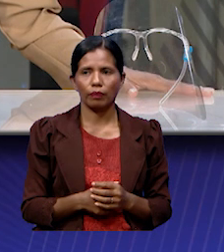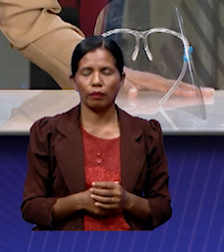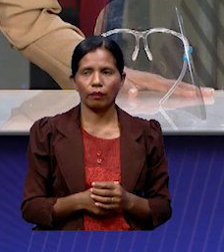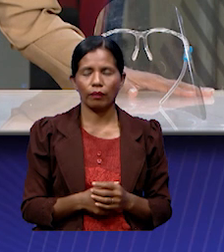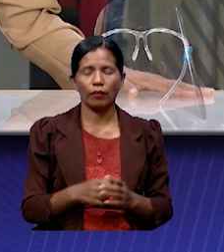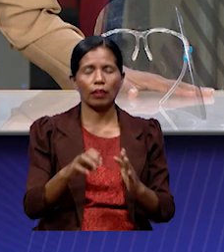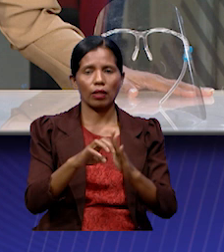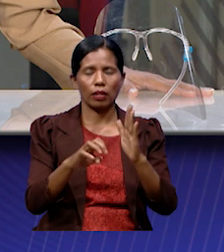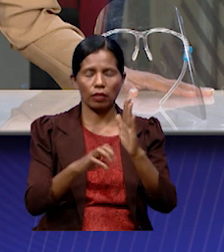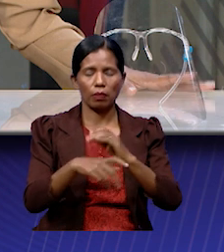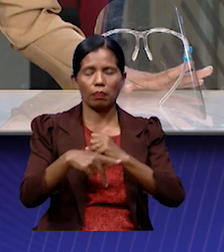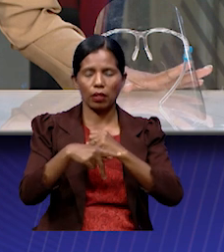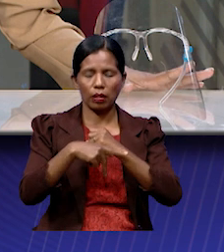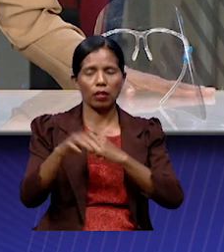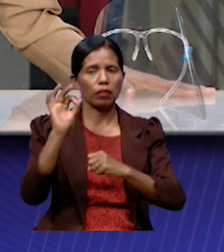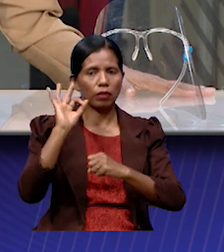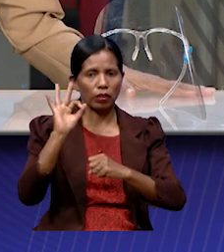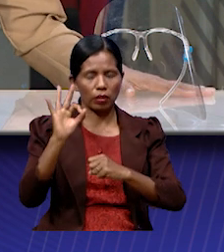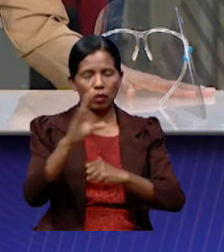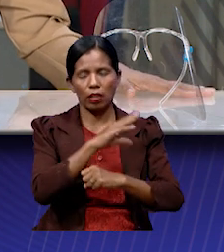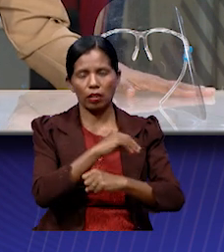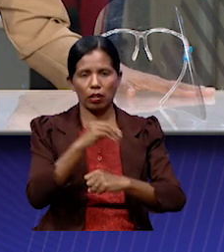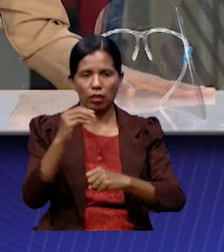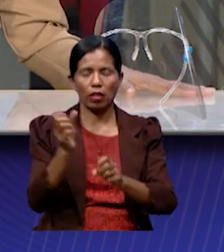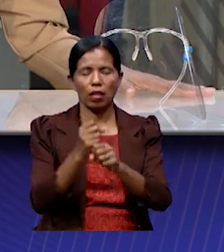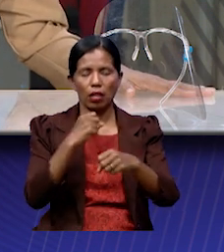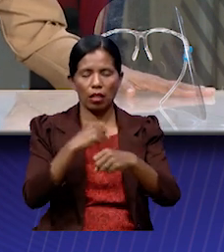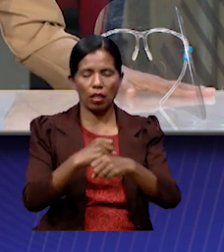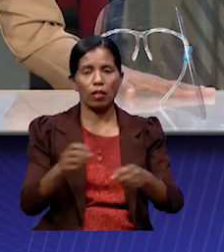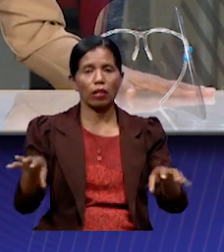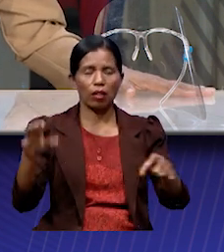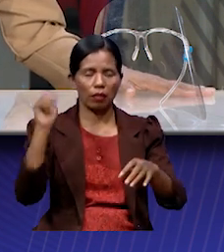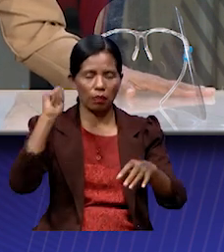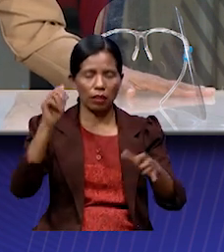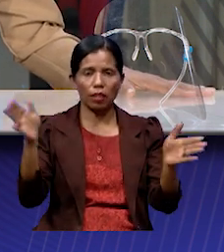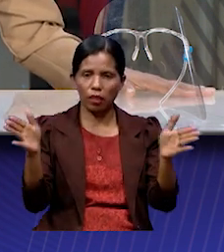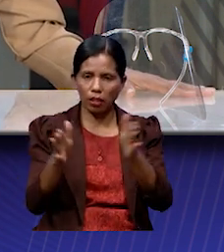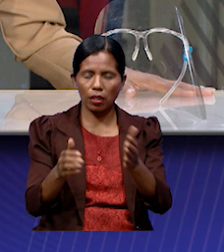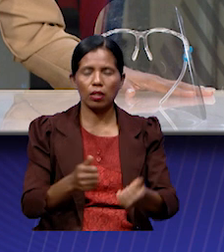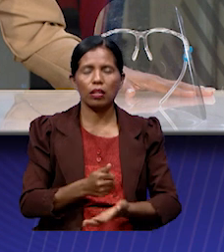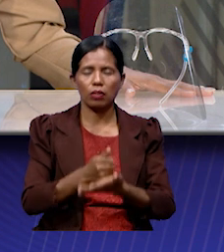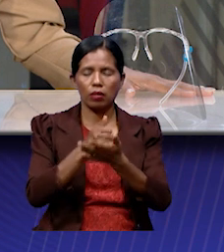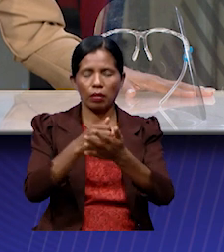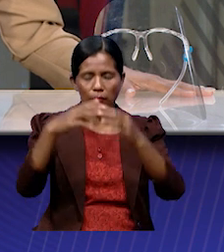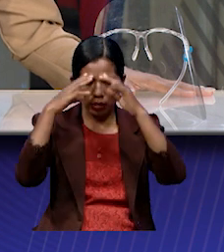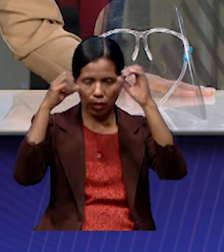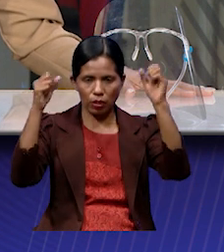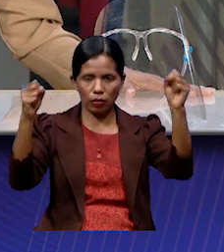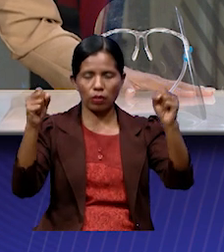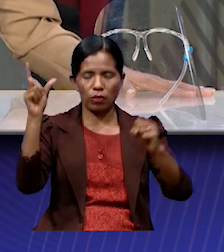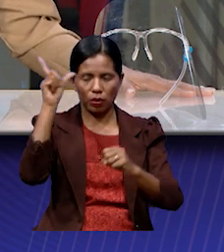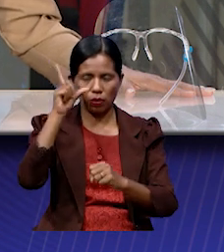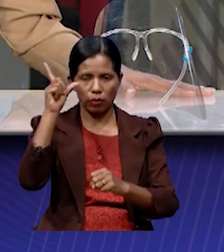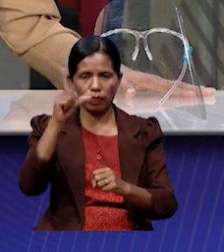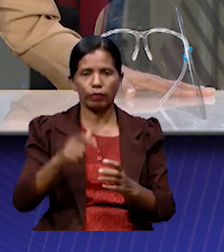estrutura militante Partido Fretilin e aposto na infeto a mini-campanha, onde foi apoio ao candidato à presidente da República, Francisco